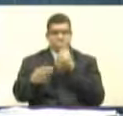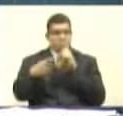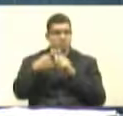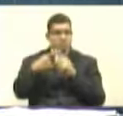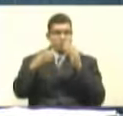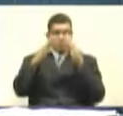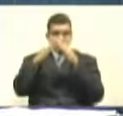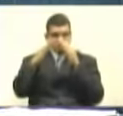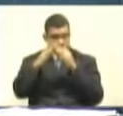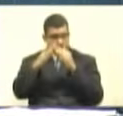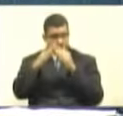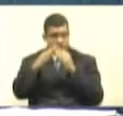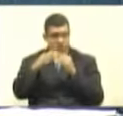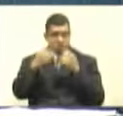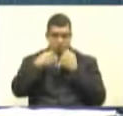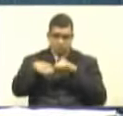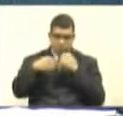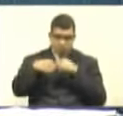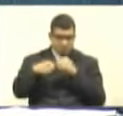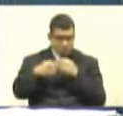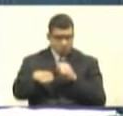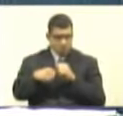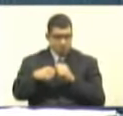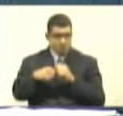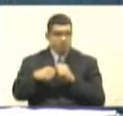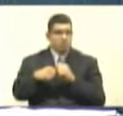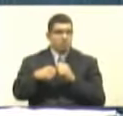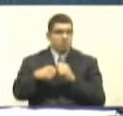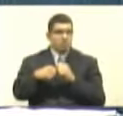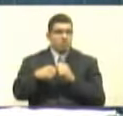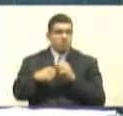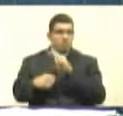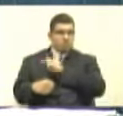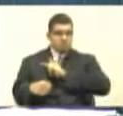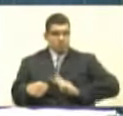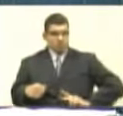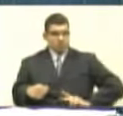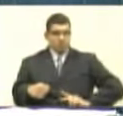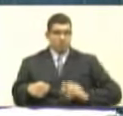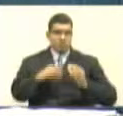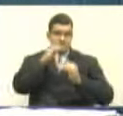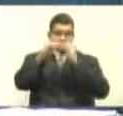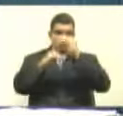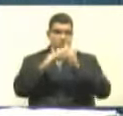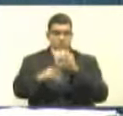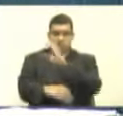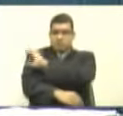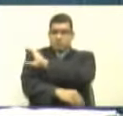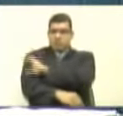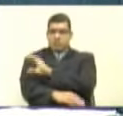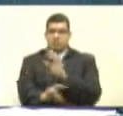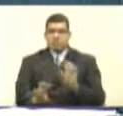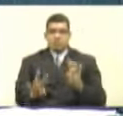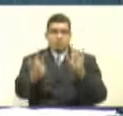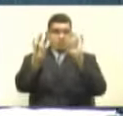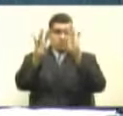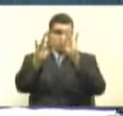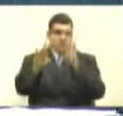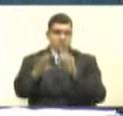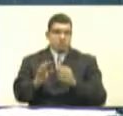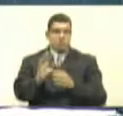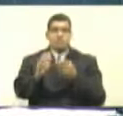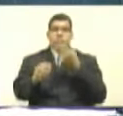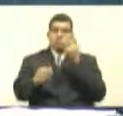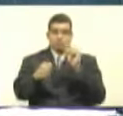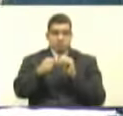esta casa precisa, senhor presidente, criar uma comissão especial e